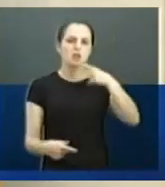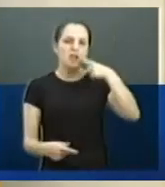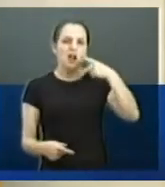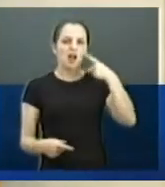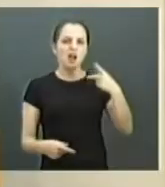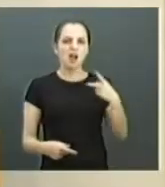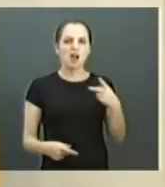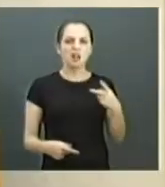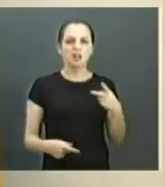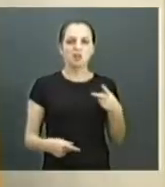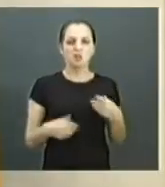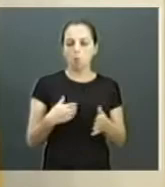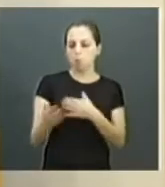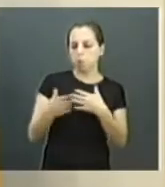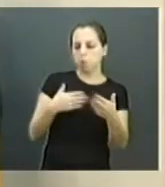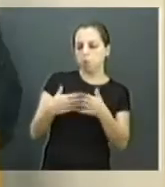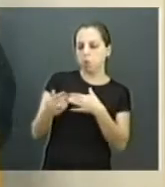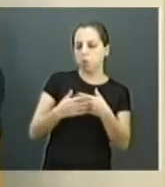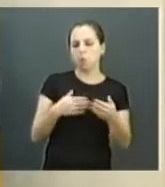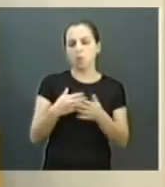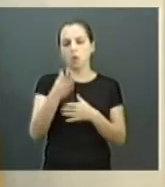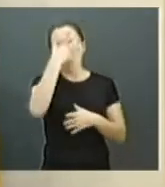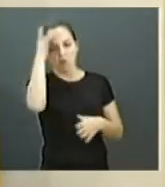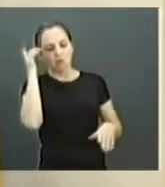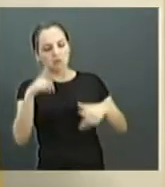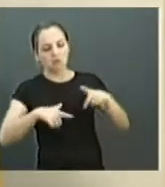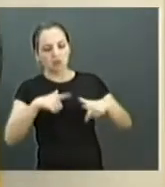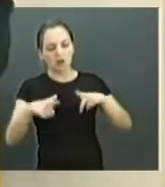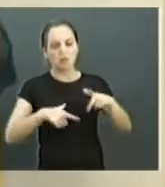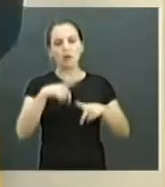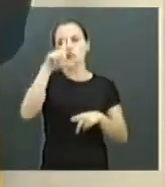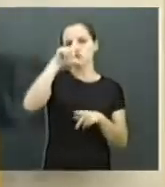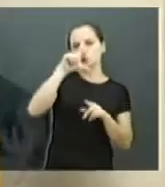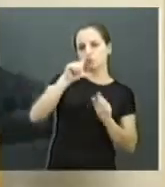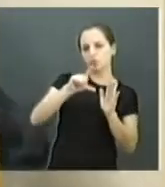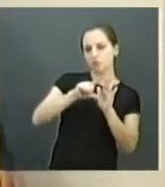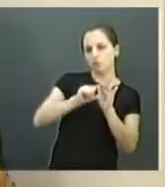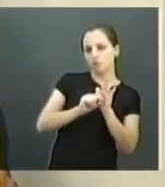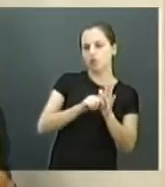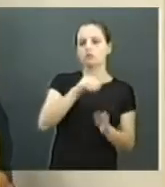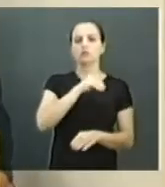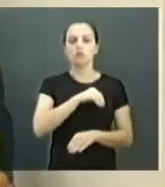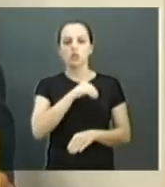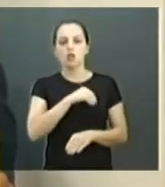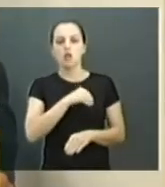desqualificam o servidor, achatam o salário. E essa não é a verdade.